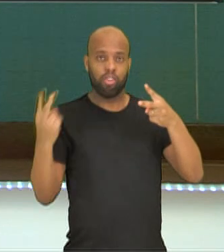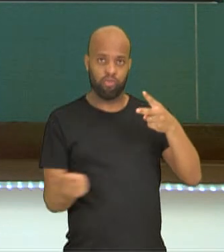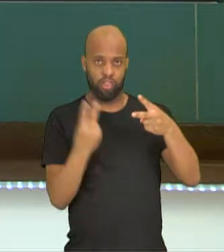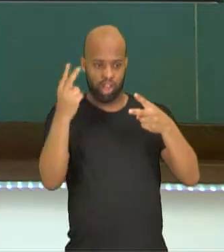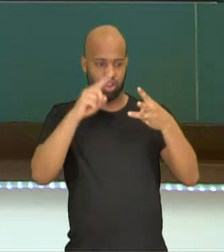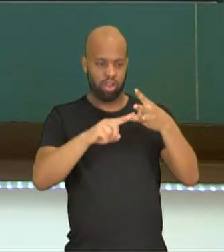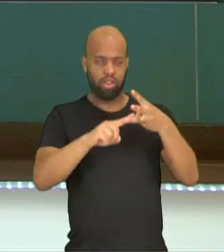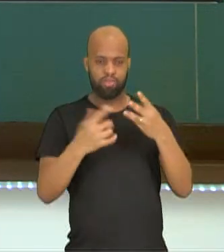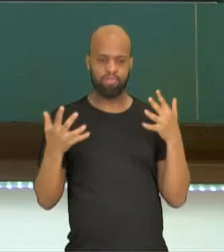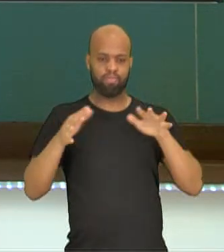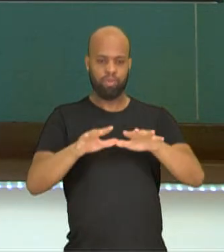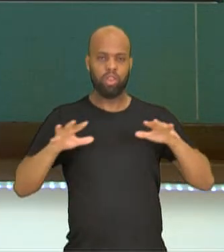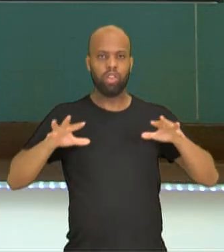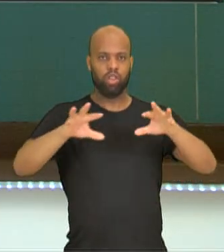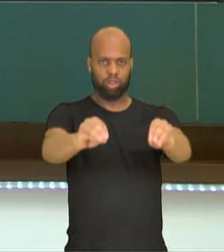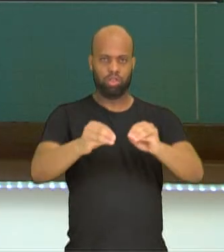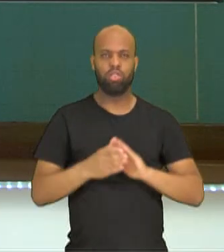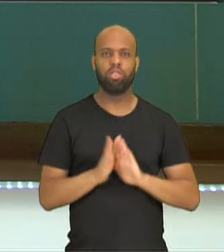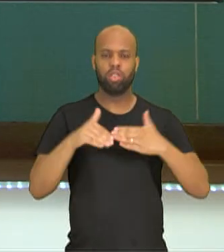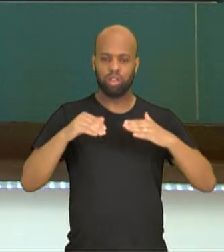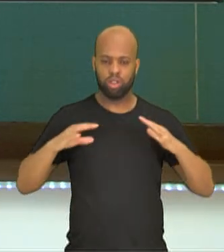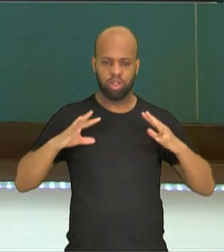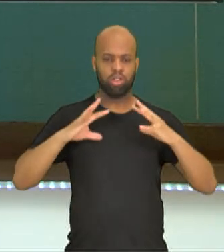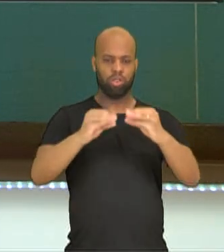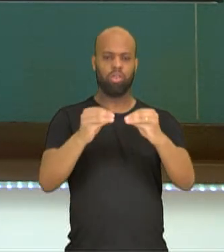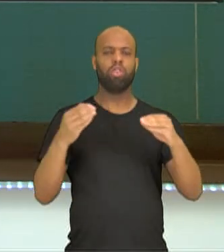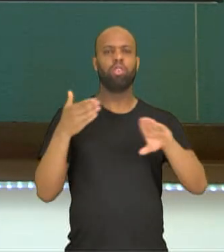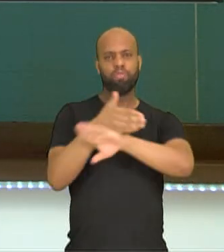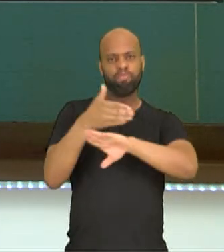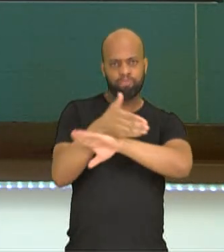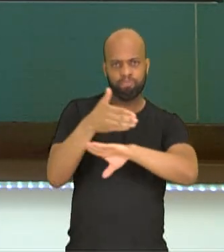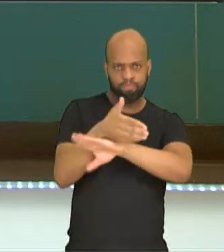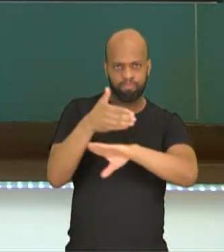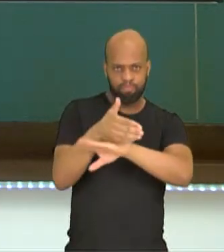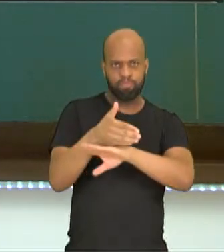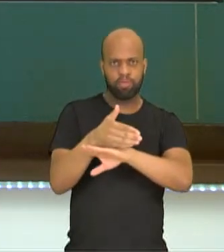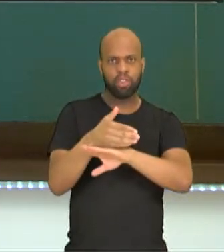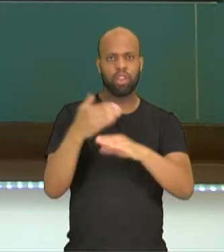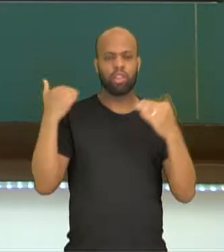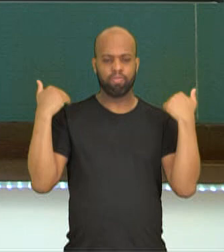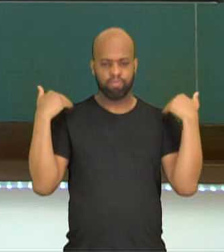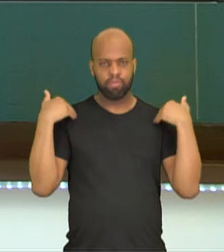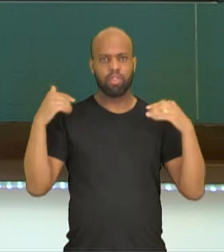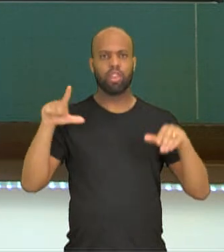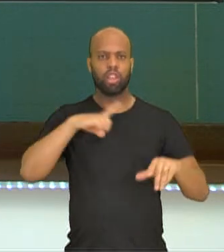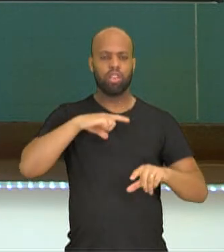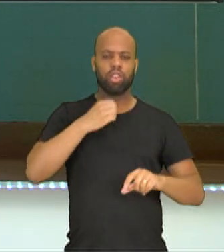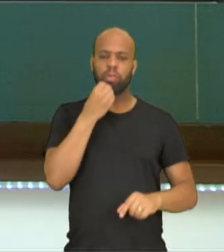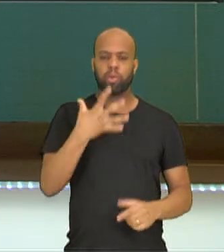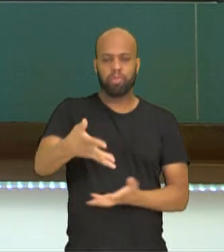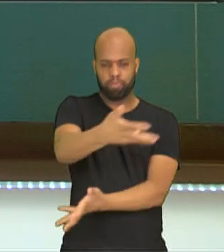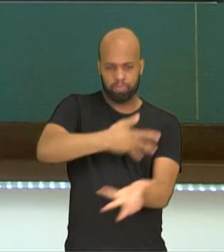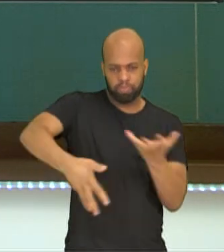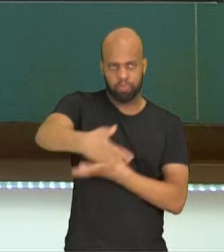integração de todos. Então são todos participando da atividade, contribuindo para o bem comum do grupo.